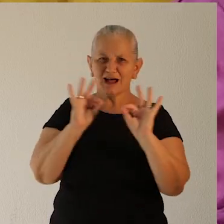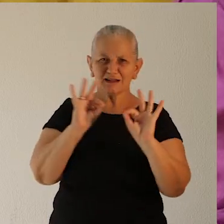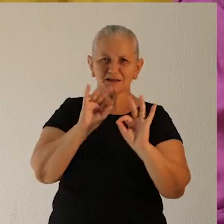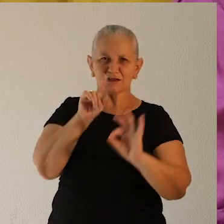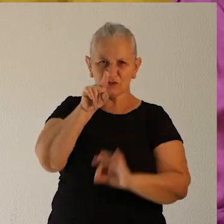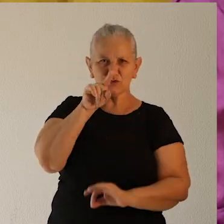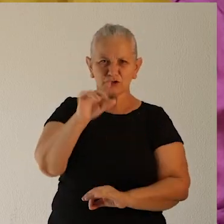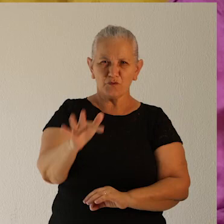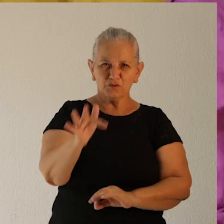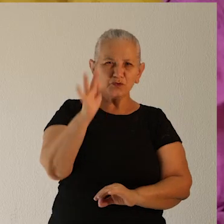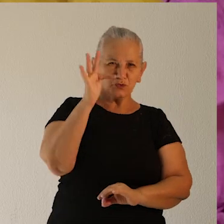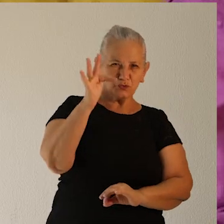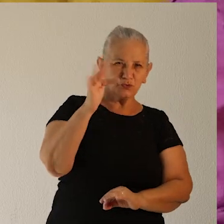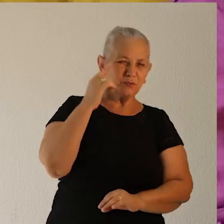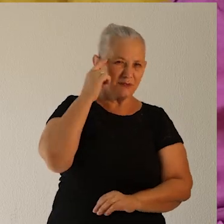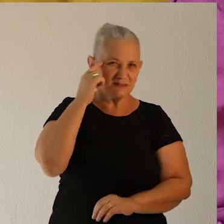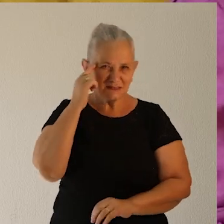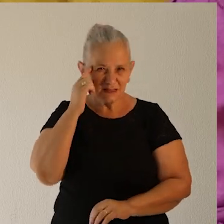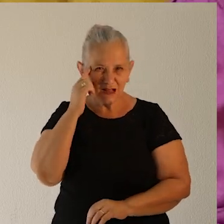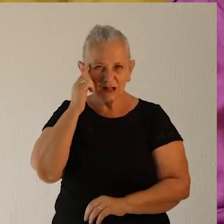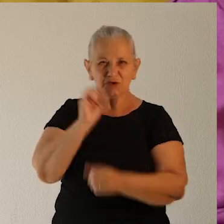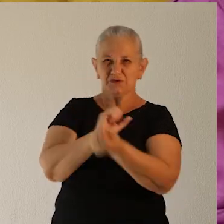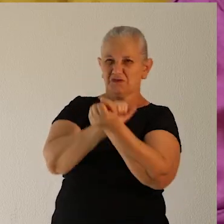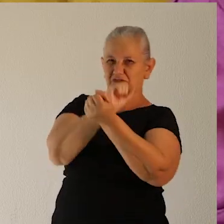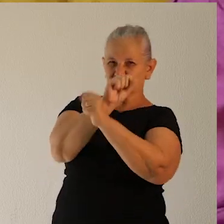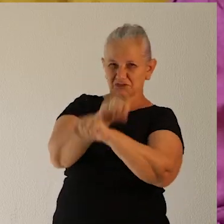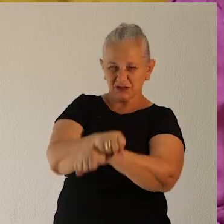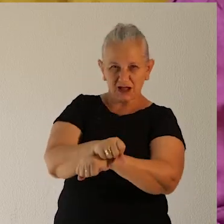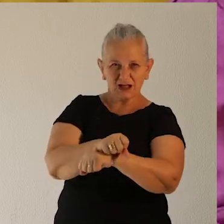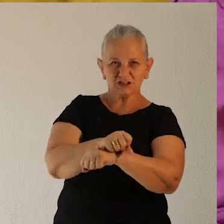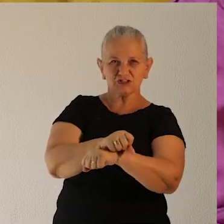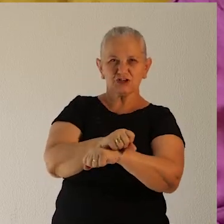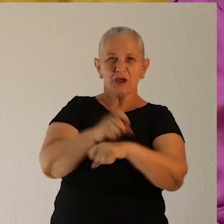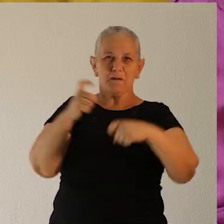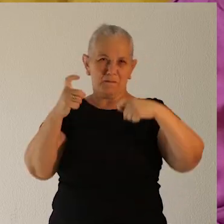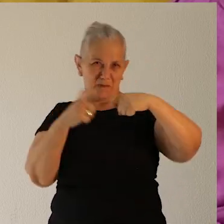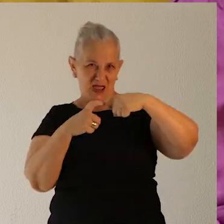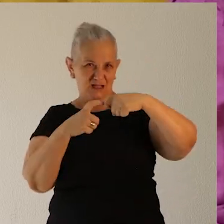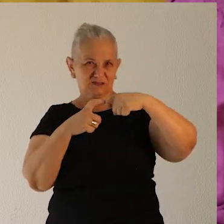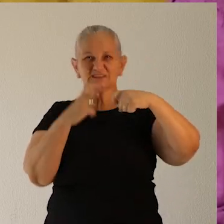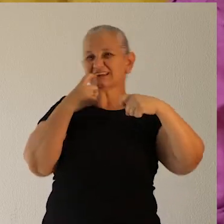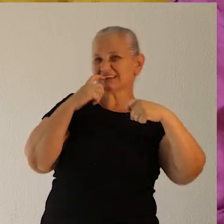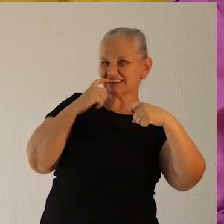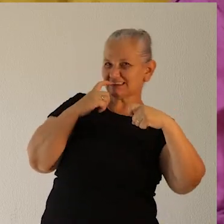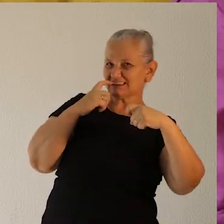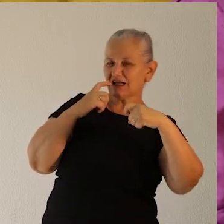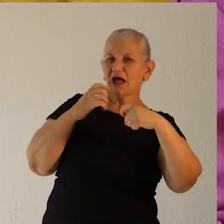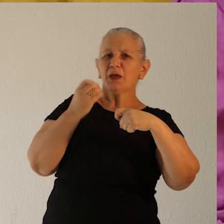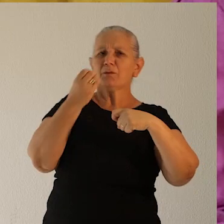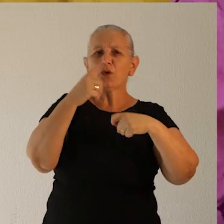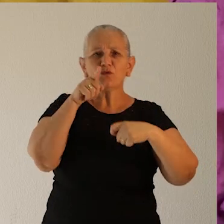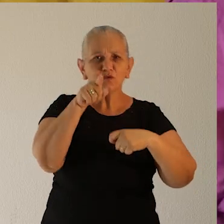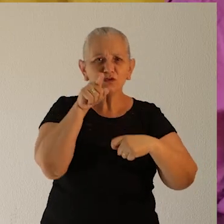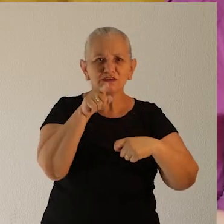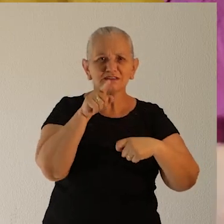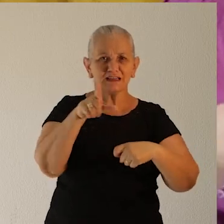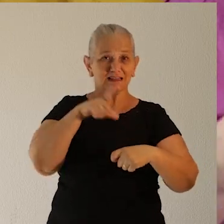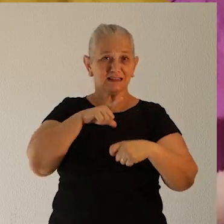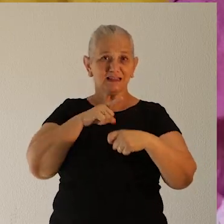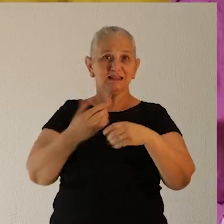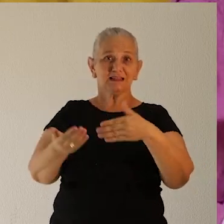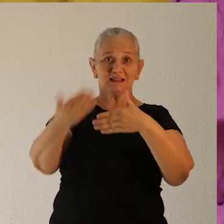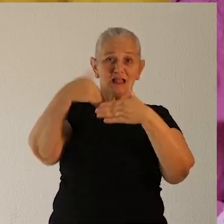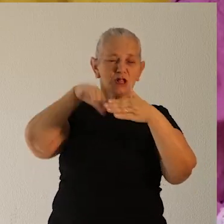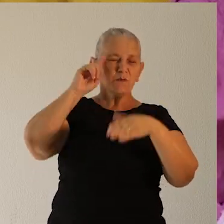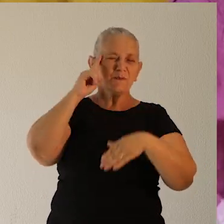você vai ser um engenheiro, um médico, um dentista, é bom você ter essa arte dentro de você. É bom você